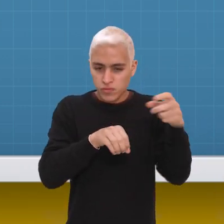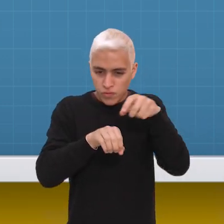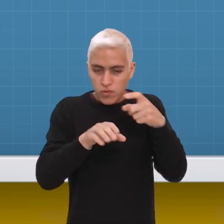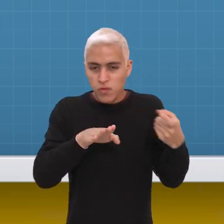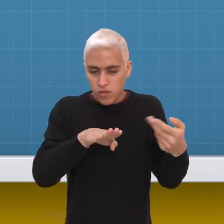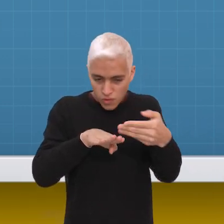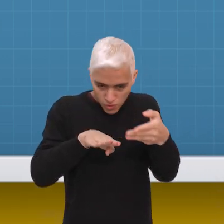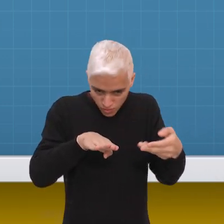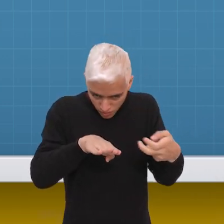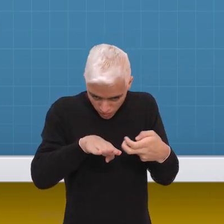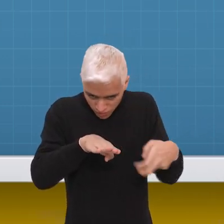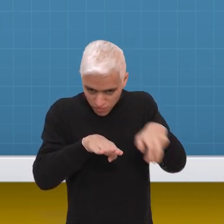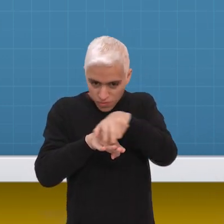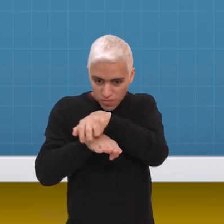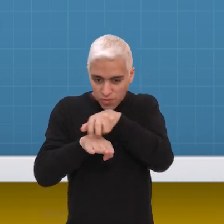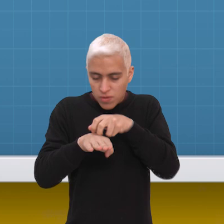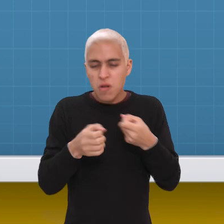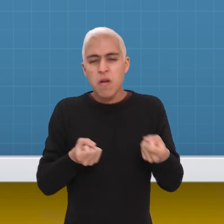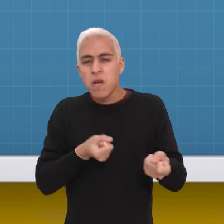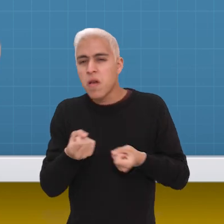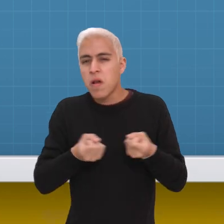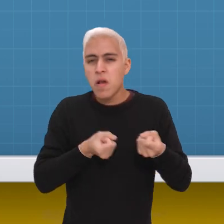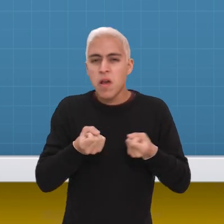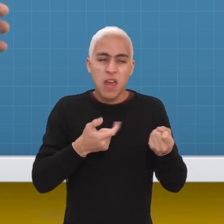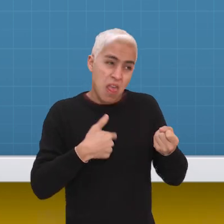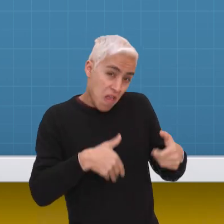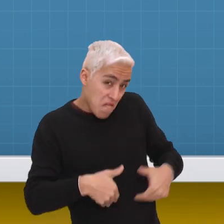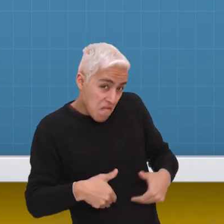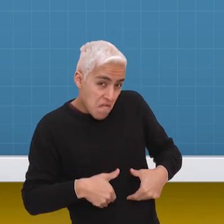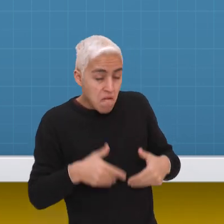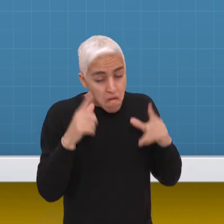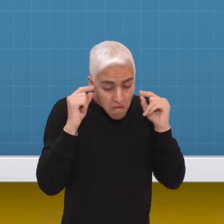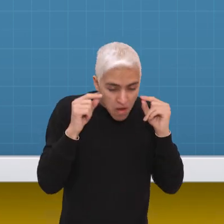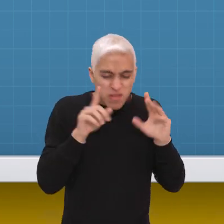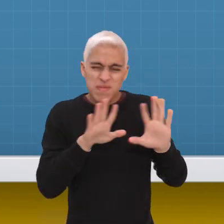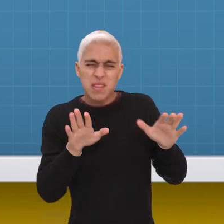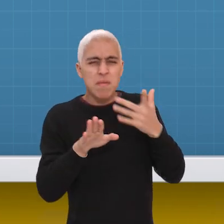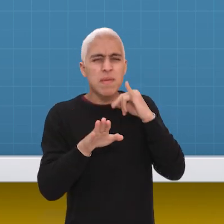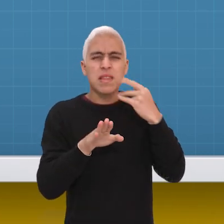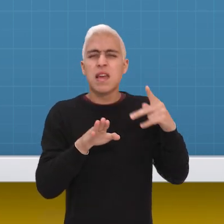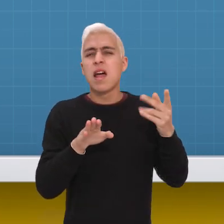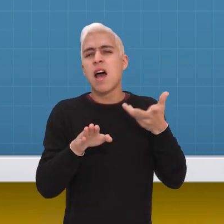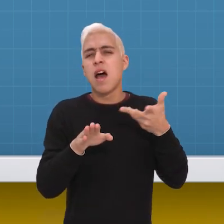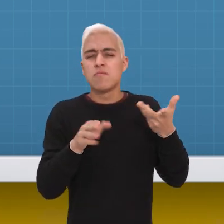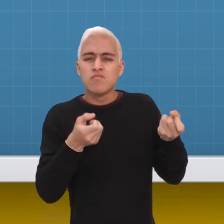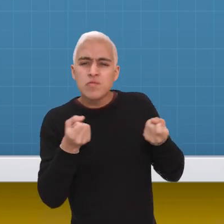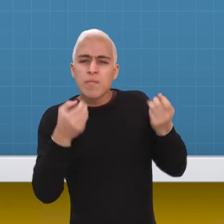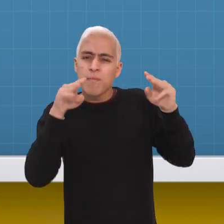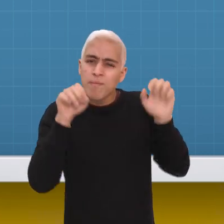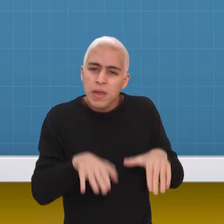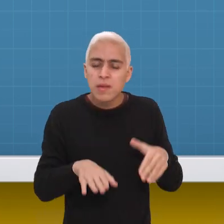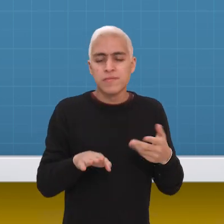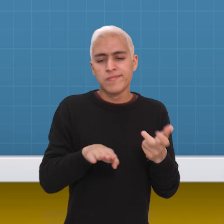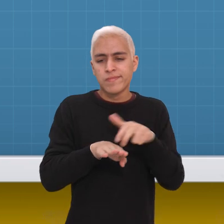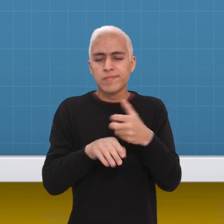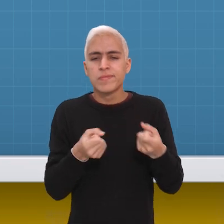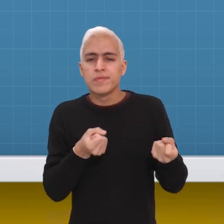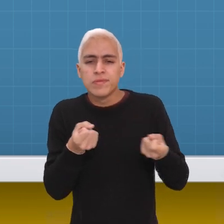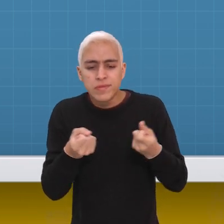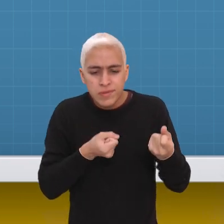para o carro, eu já estaria com sono depois da comida, mas eles não, né? O pai dela dirige bem. Entrou no carro de novo,